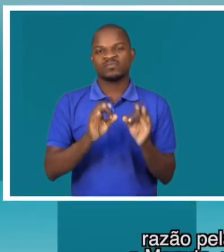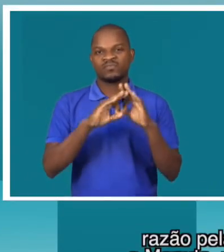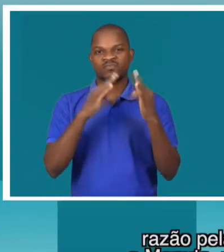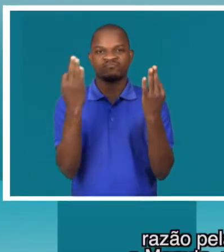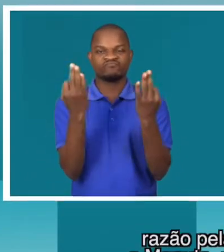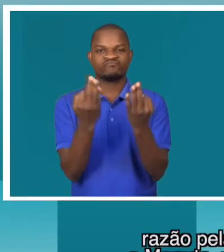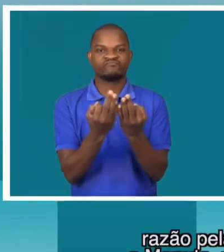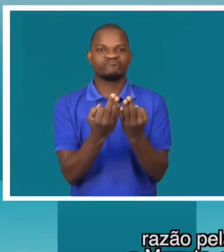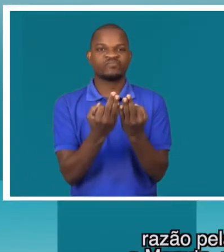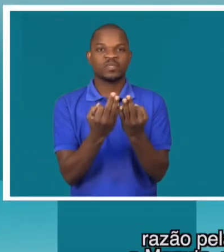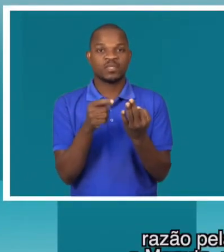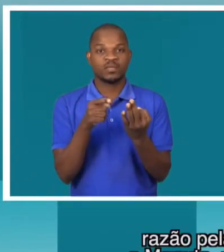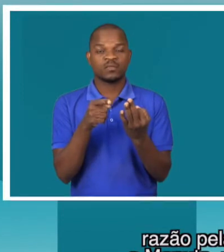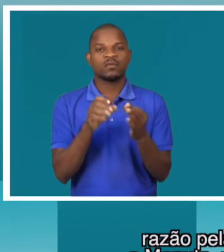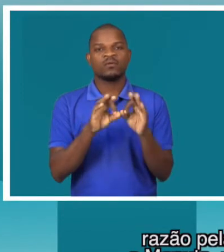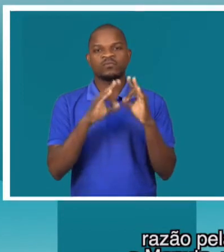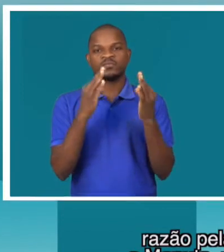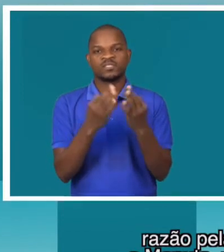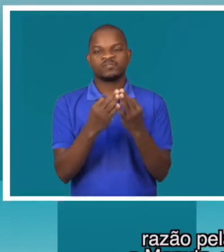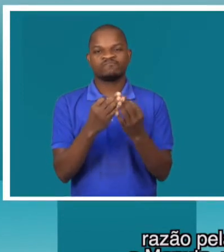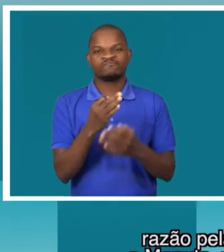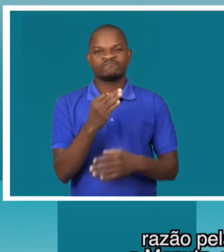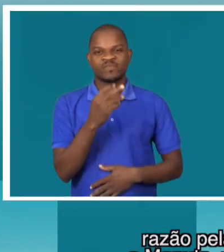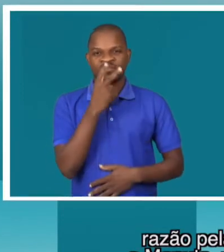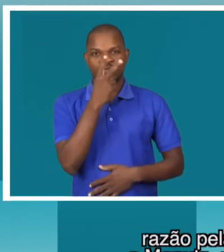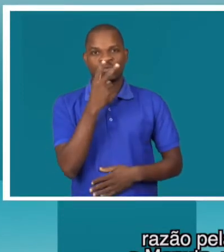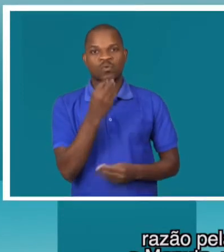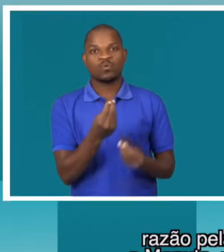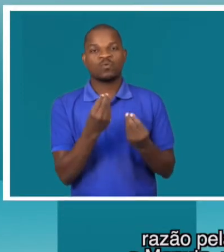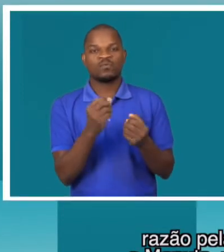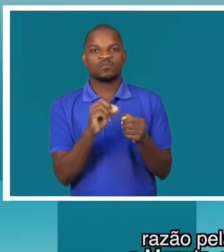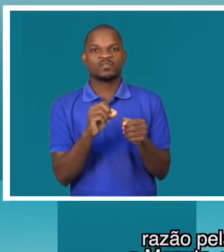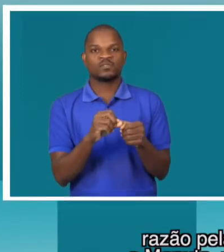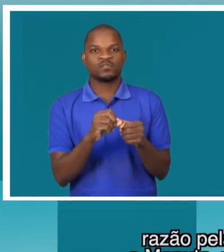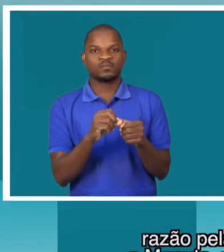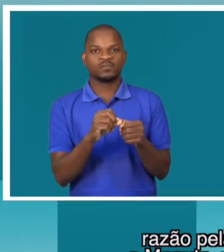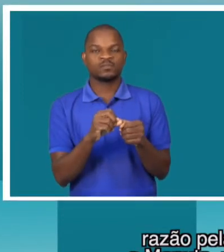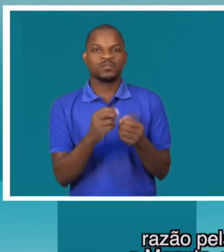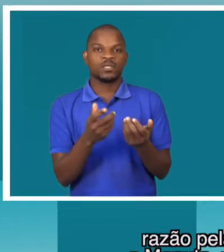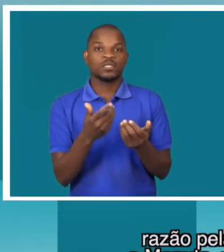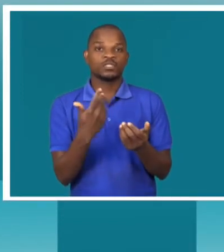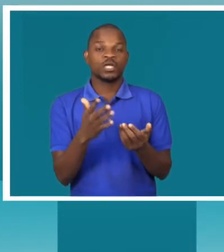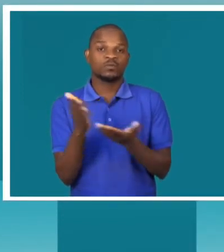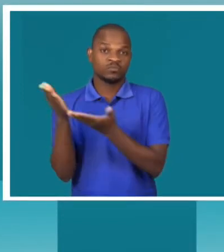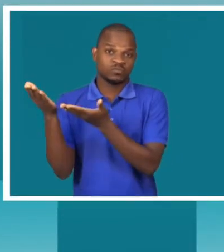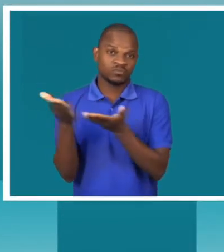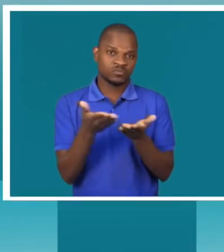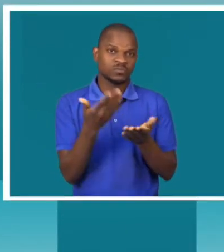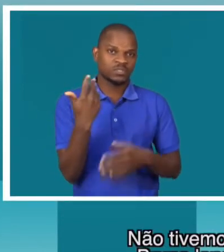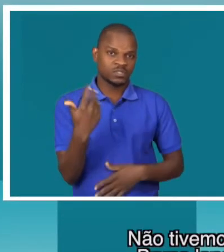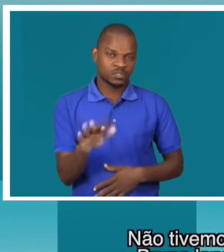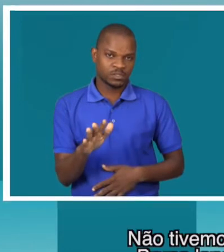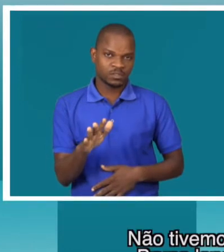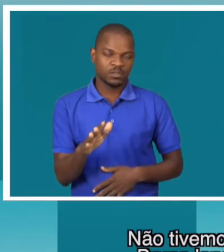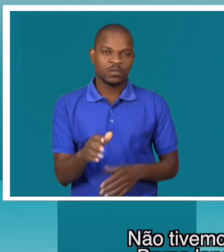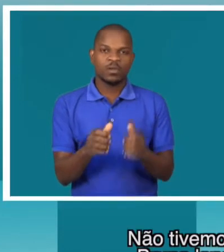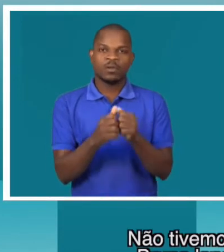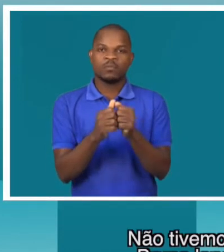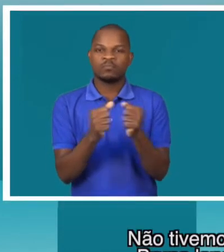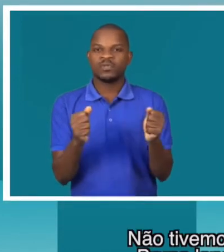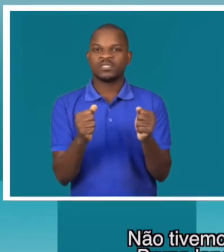não os trouxe a Maputo, mesmo tendo sido convocados. Mas não tivemos